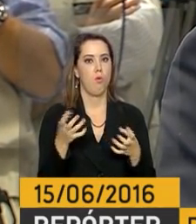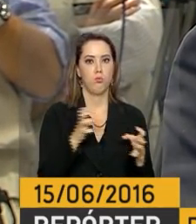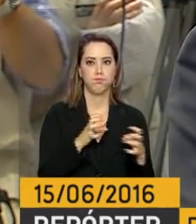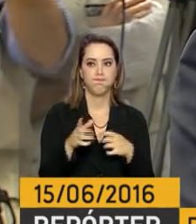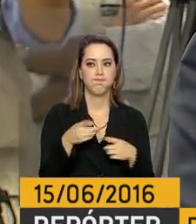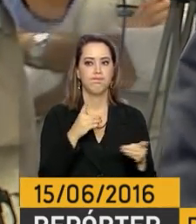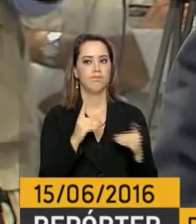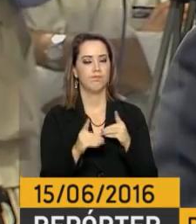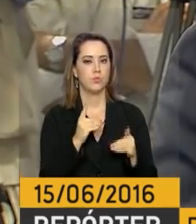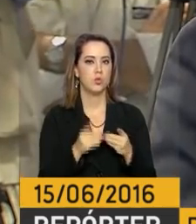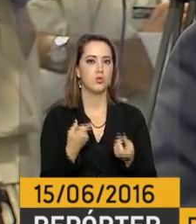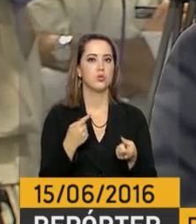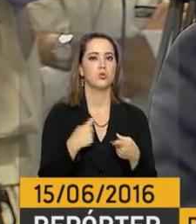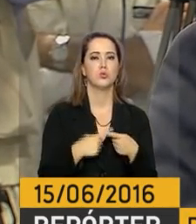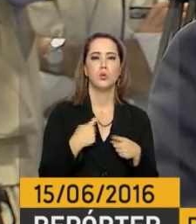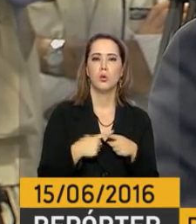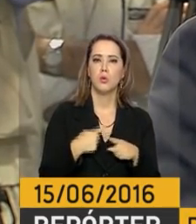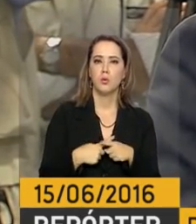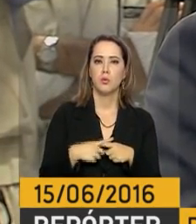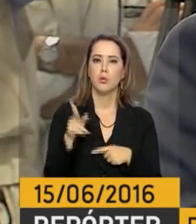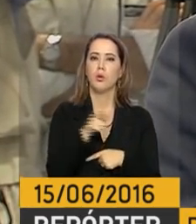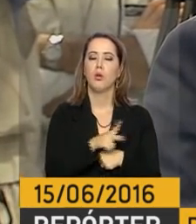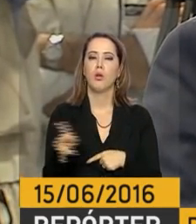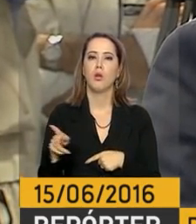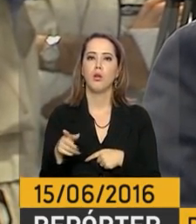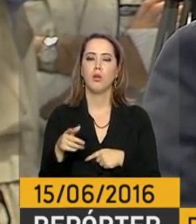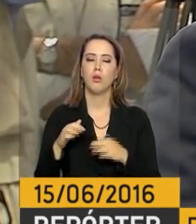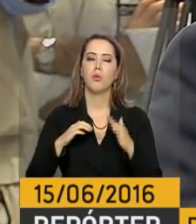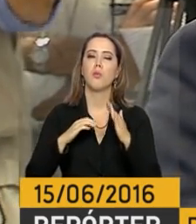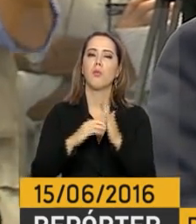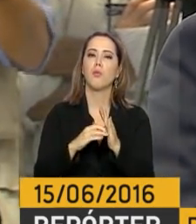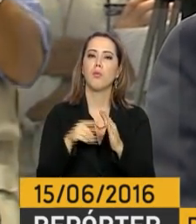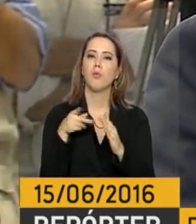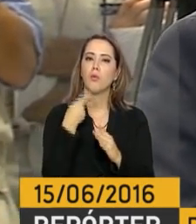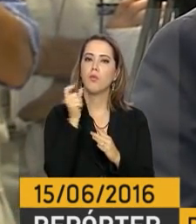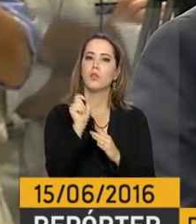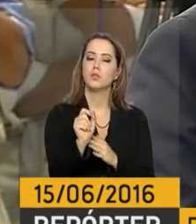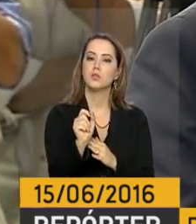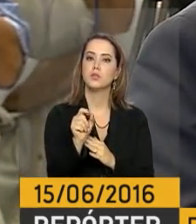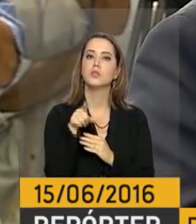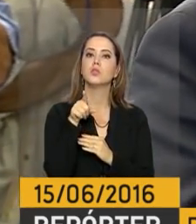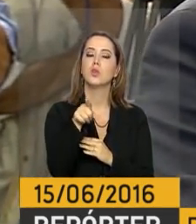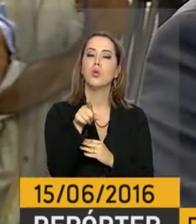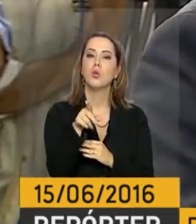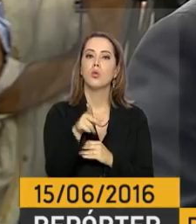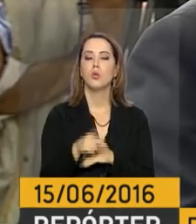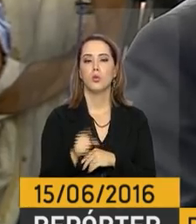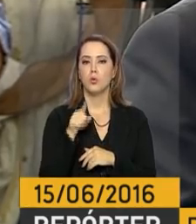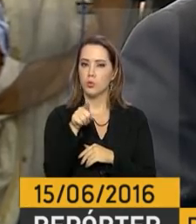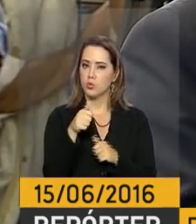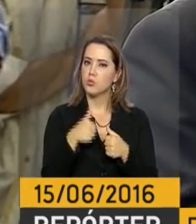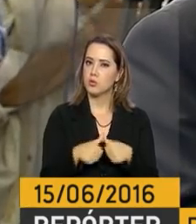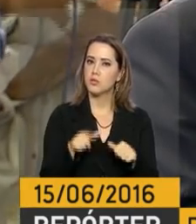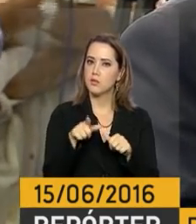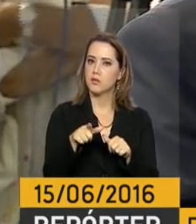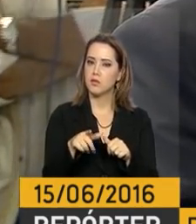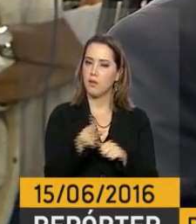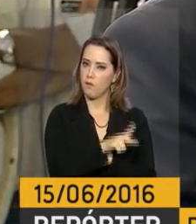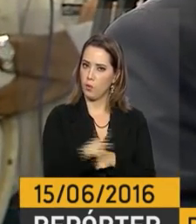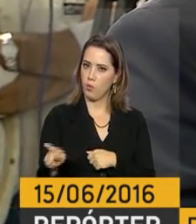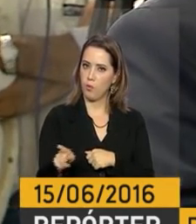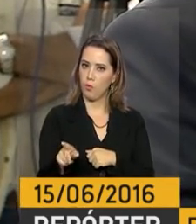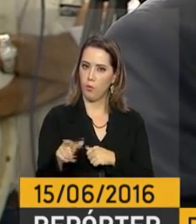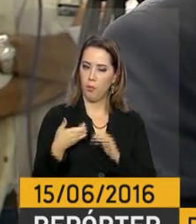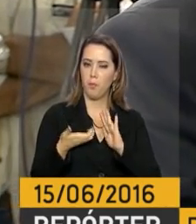reais motivações do presidente do Senado. Que eu perguntaria pro senhor de uma maneira muito objetiva é o seguinte: como é que o senhor esteve com ele? Qual